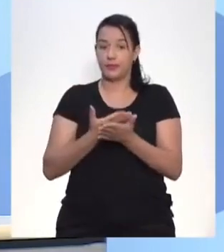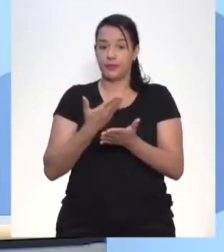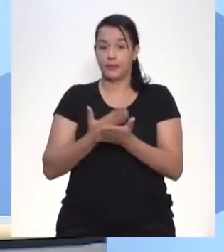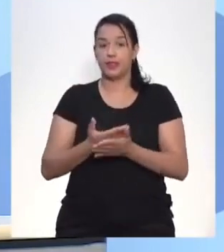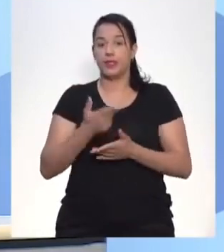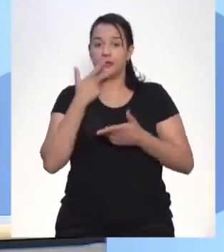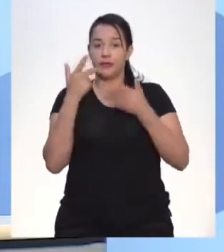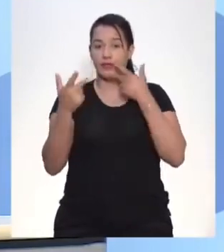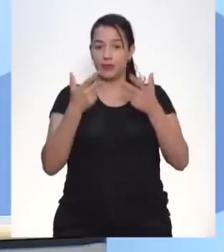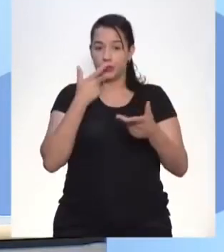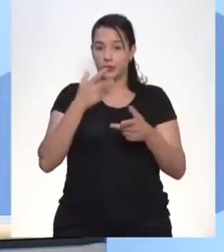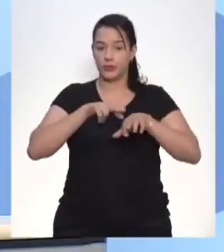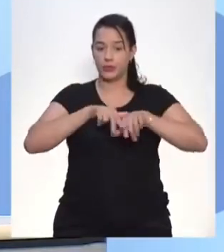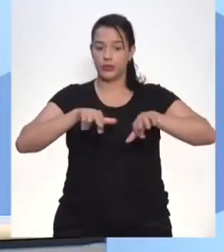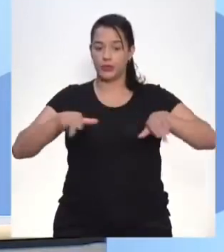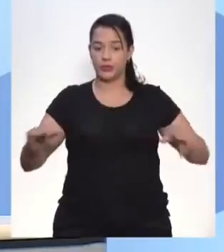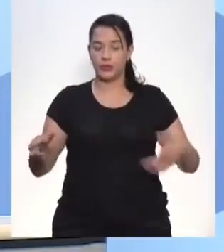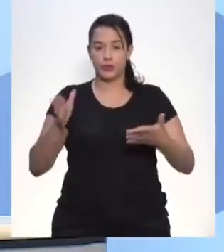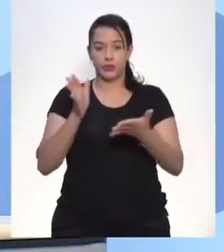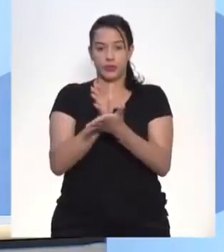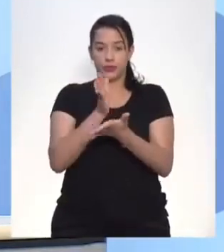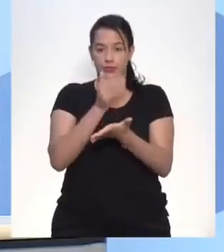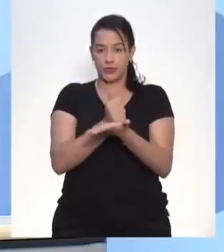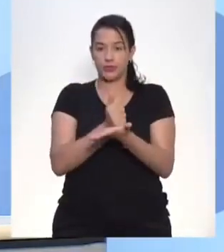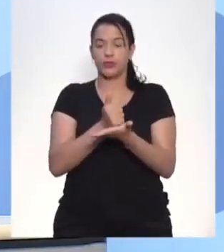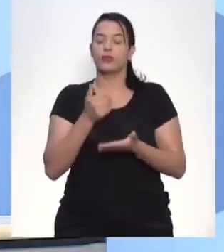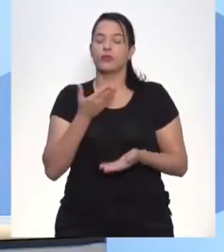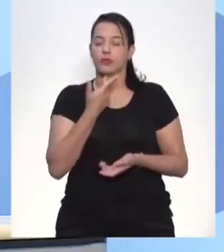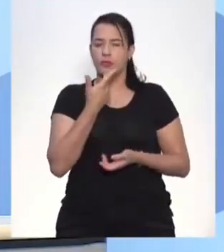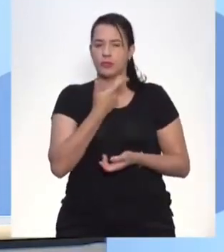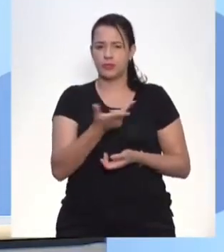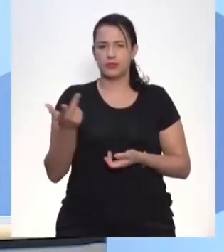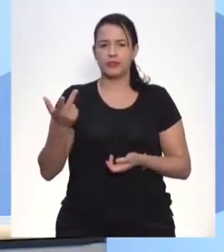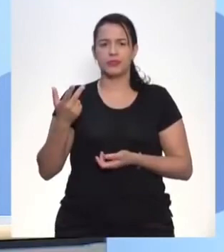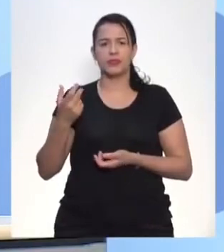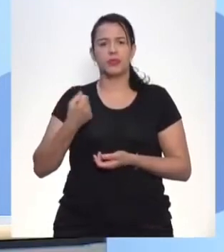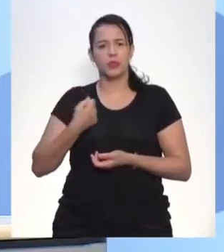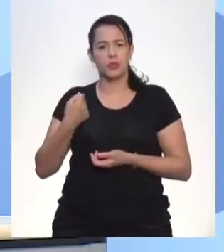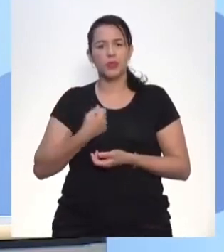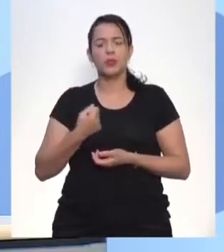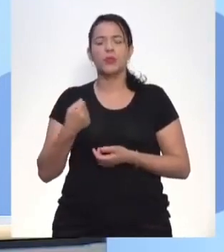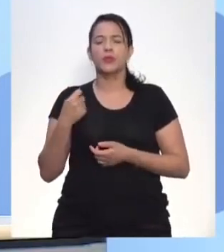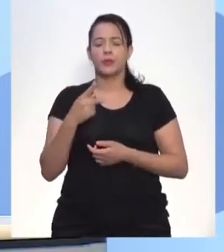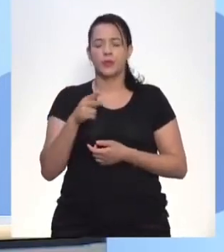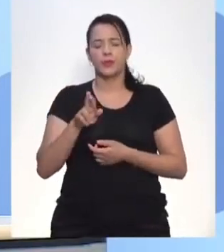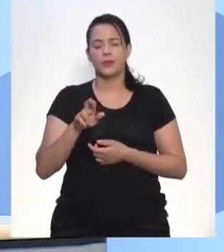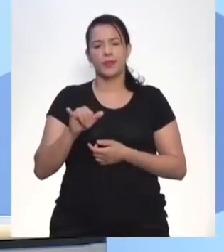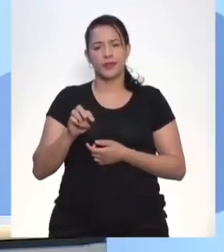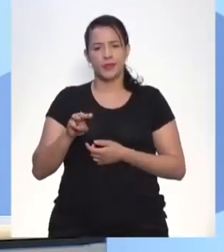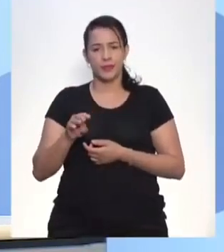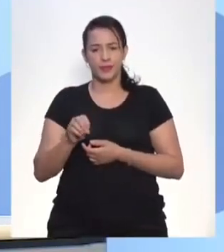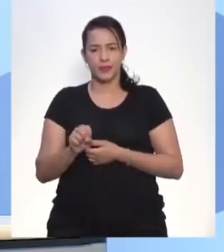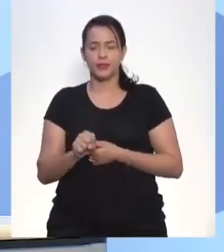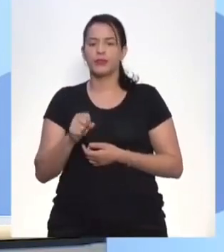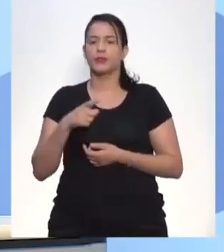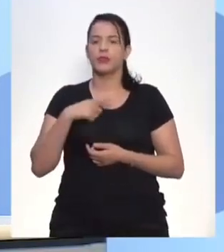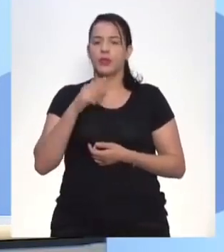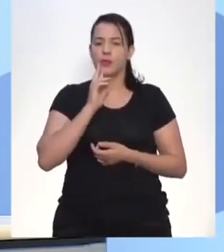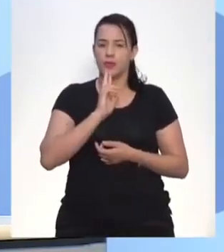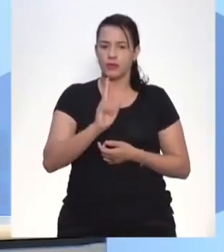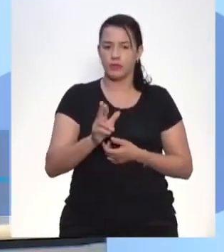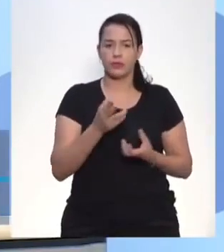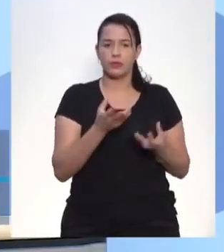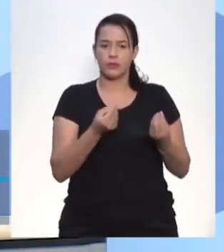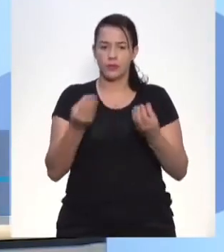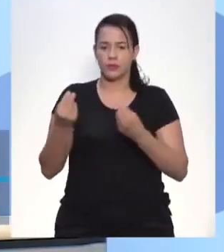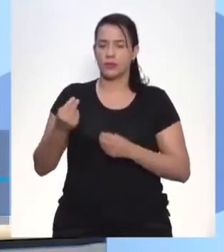múltiplos e divisores aí através dos fatores primos, né? E teve uma resposta super interessante aqui do Arthur, do professor